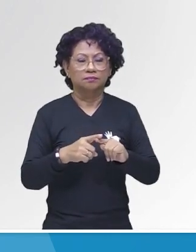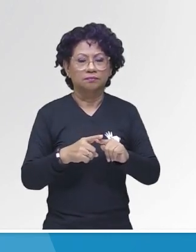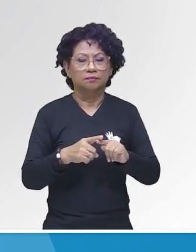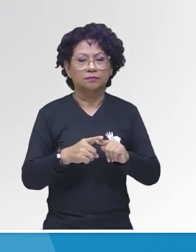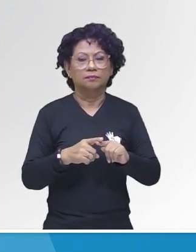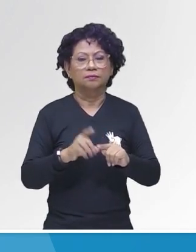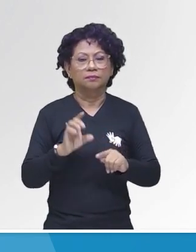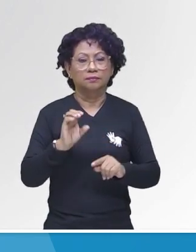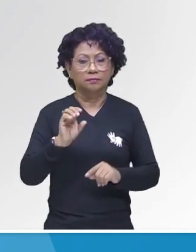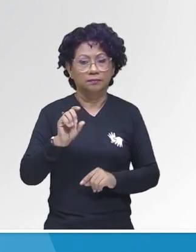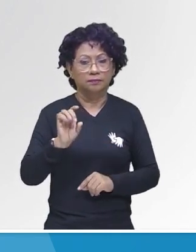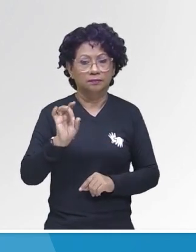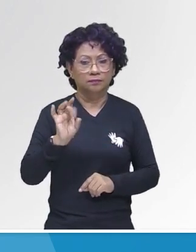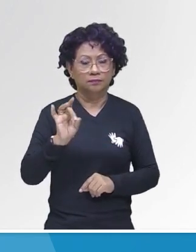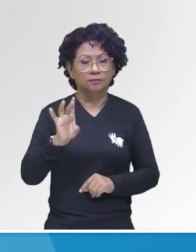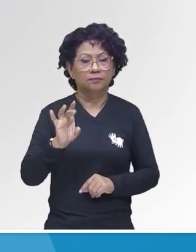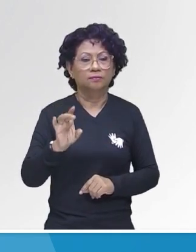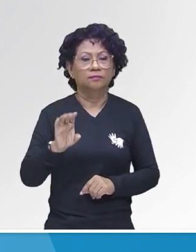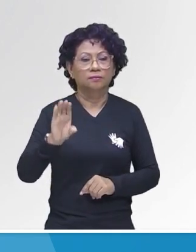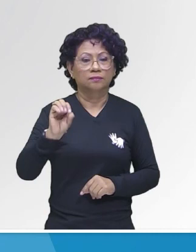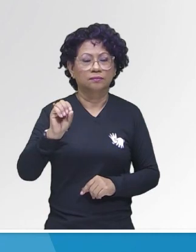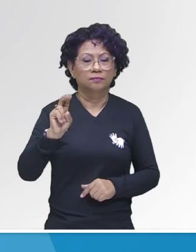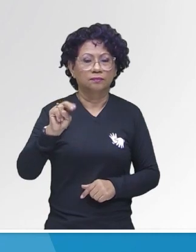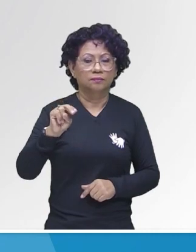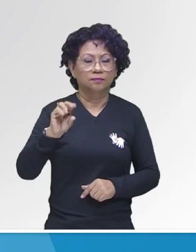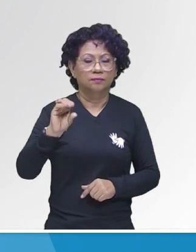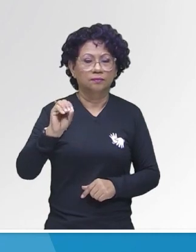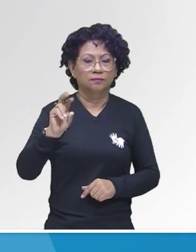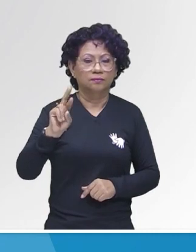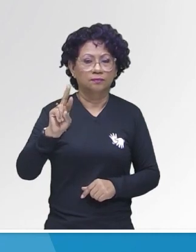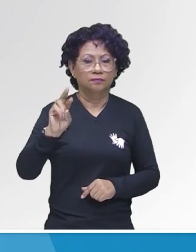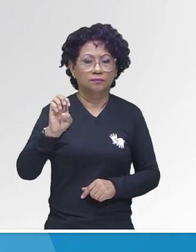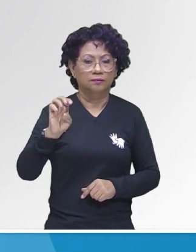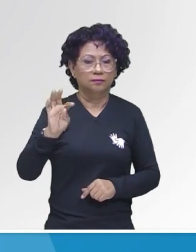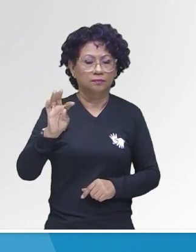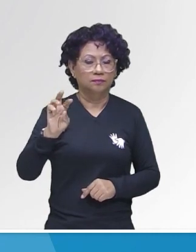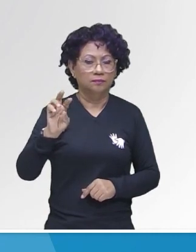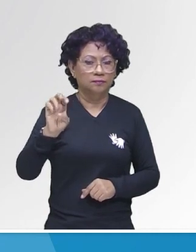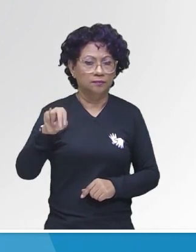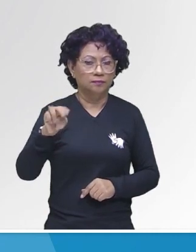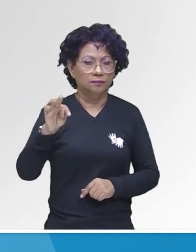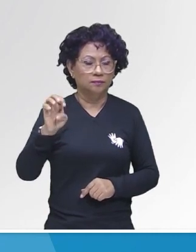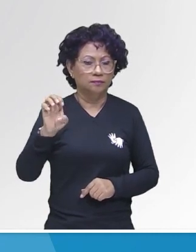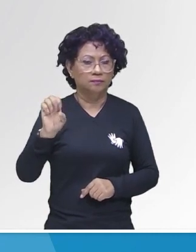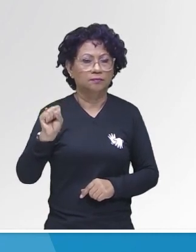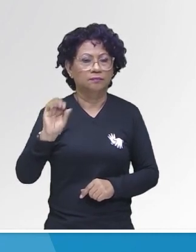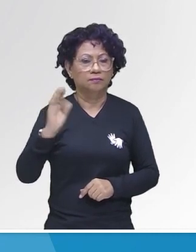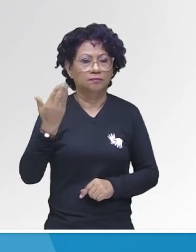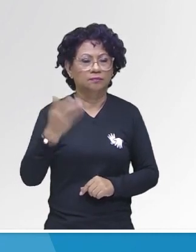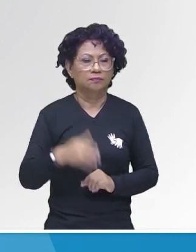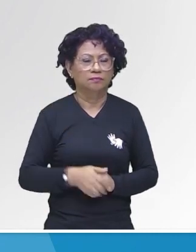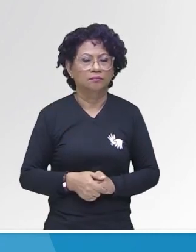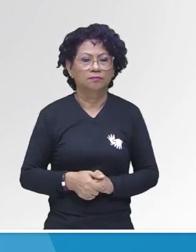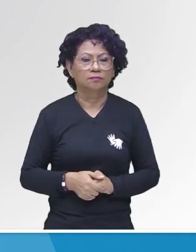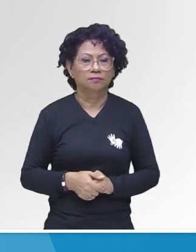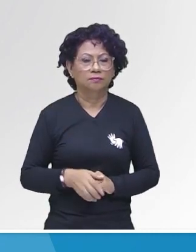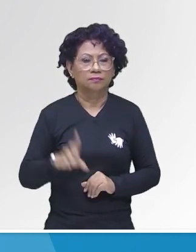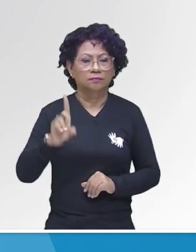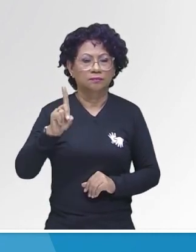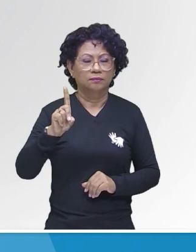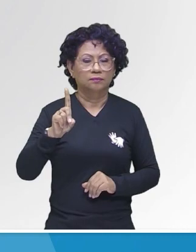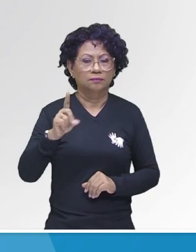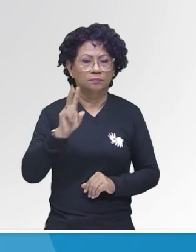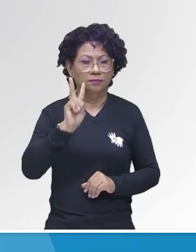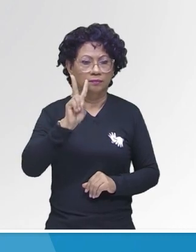concorrentes. Então, pronto. Ela é falsa. E, por último, a letra D. 2 retas